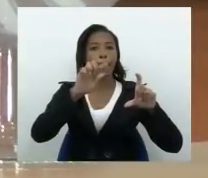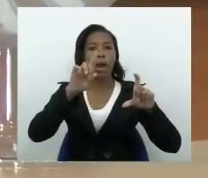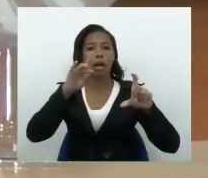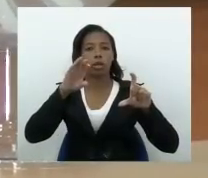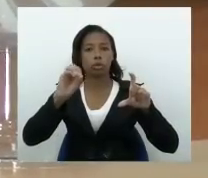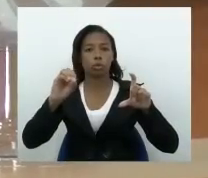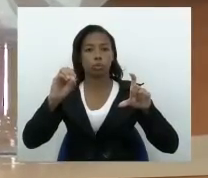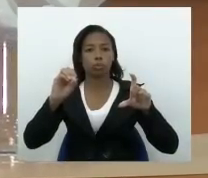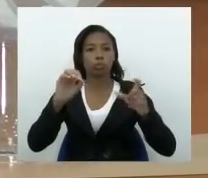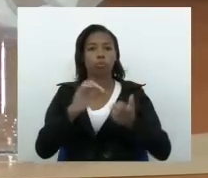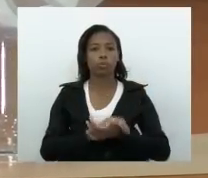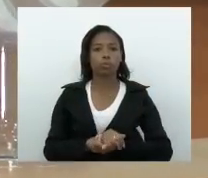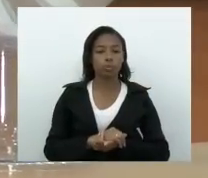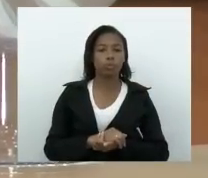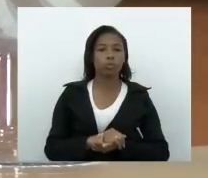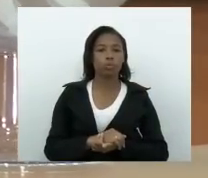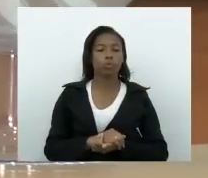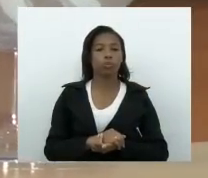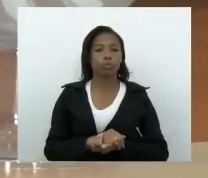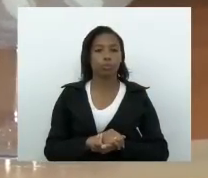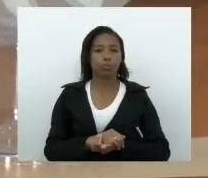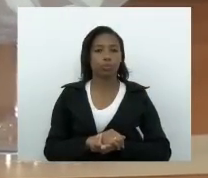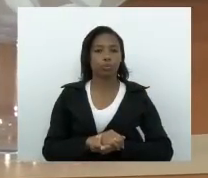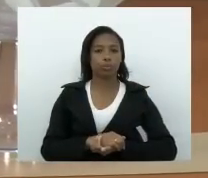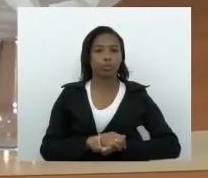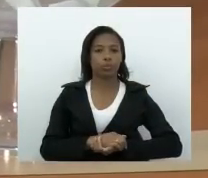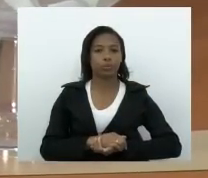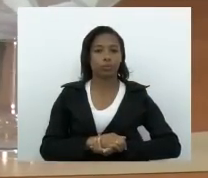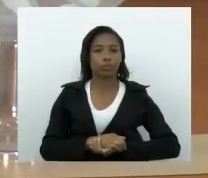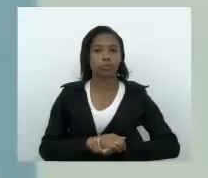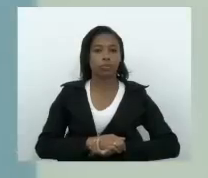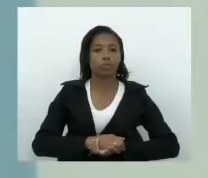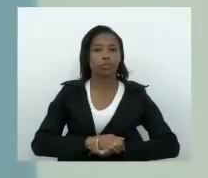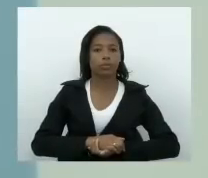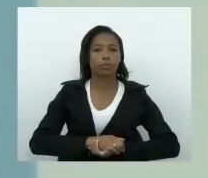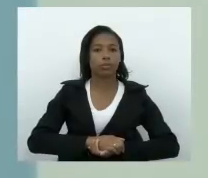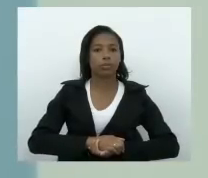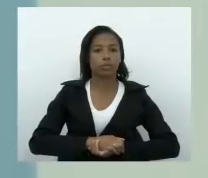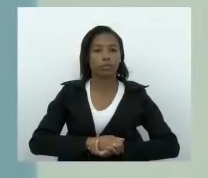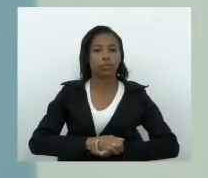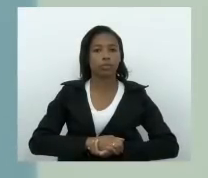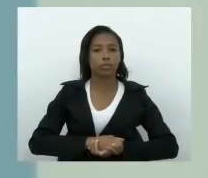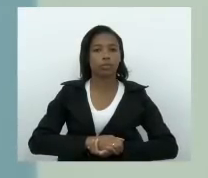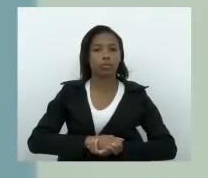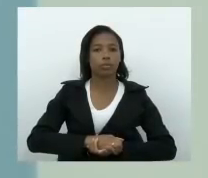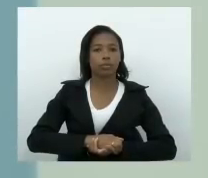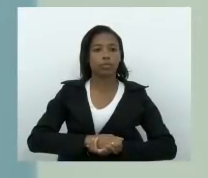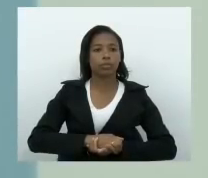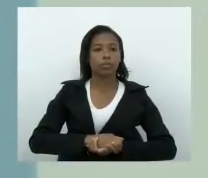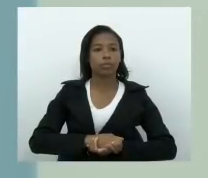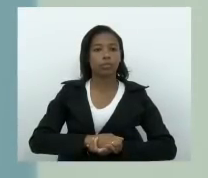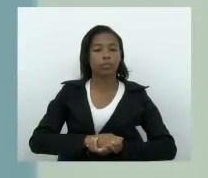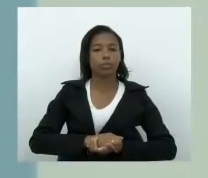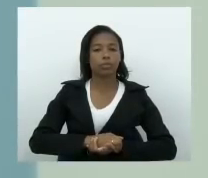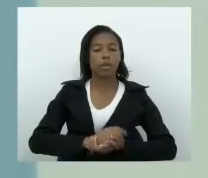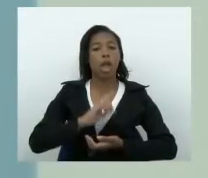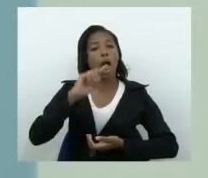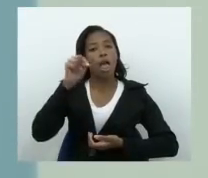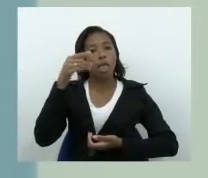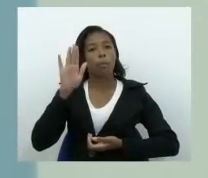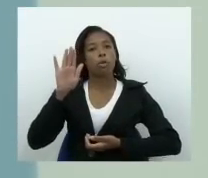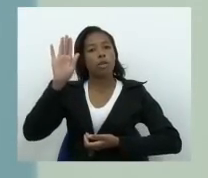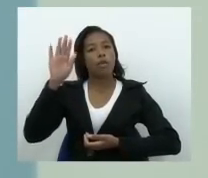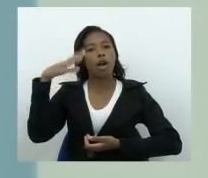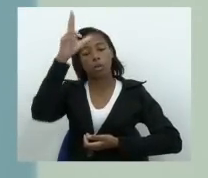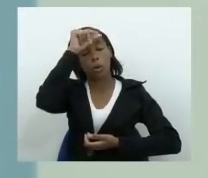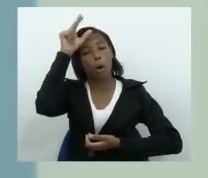Livre. Está aqui Roberto Samuel, programa Tribuna Livre. Vai se dirigir aqui à nossa tribuna. Vai